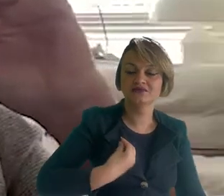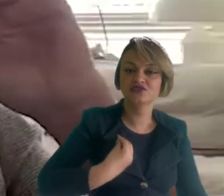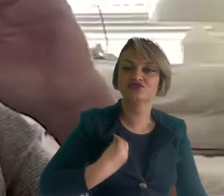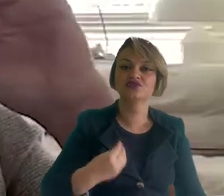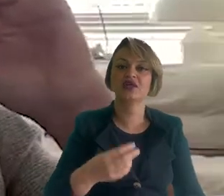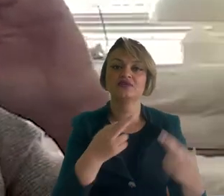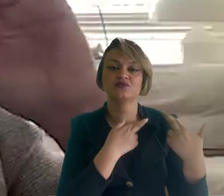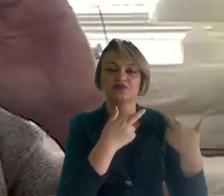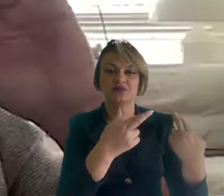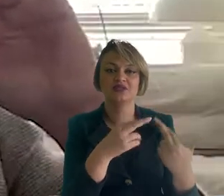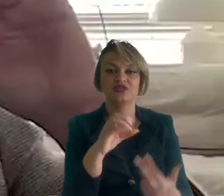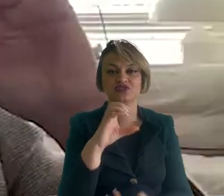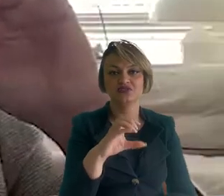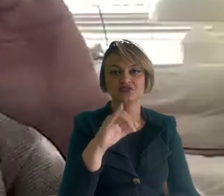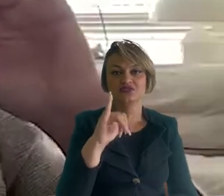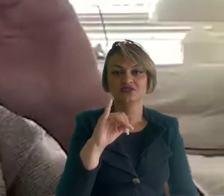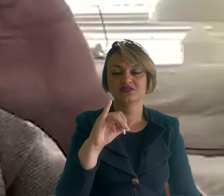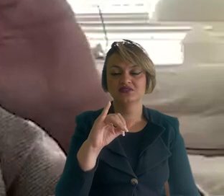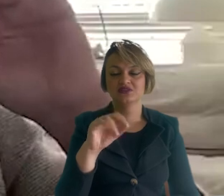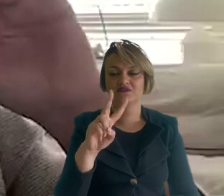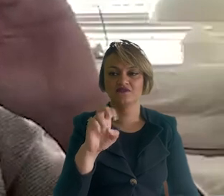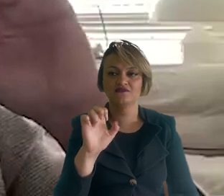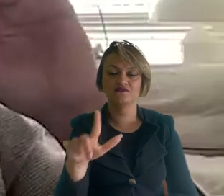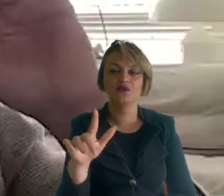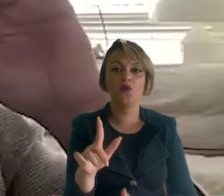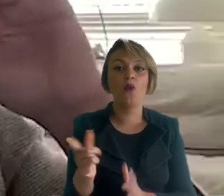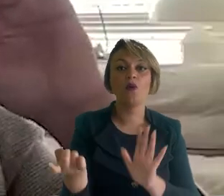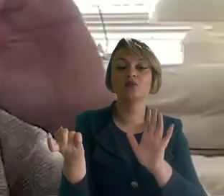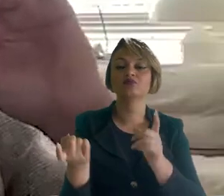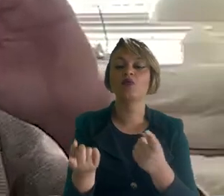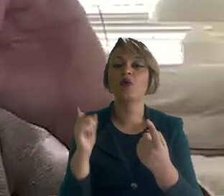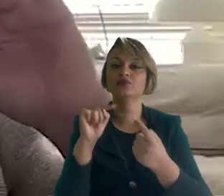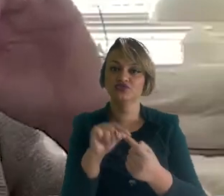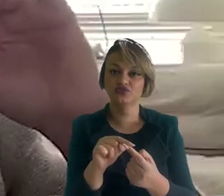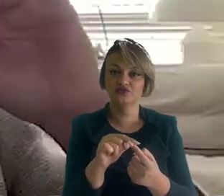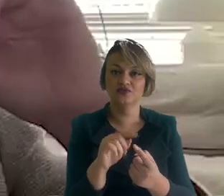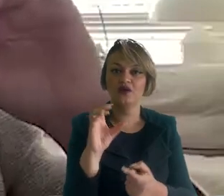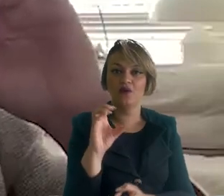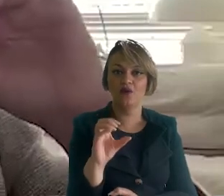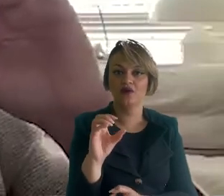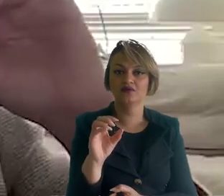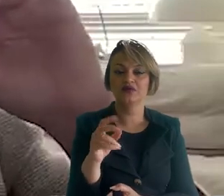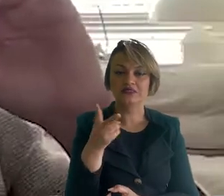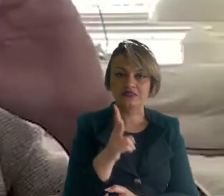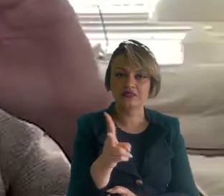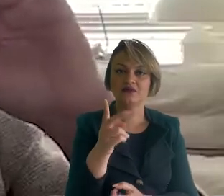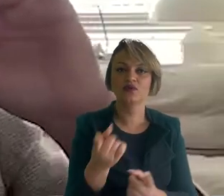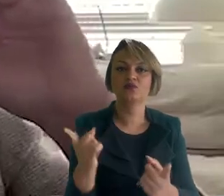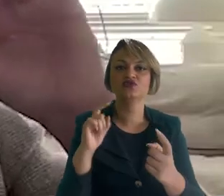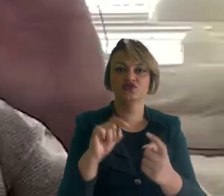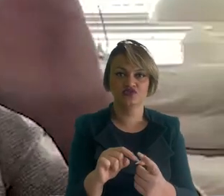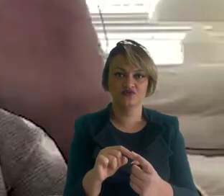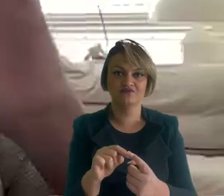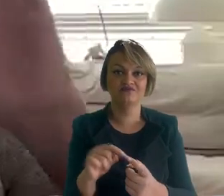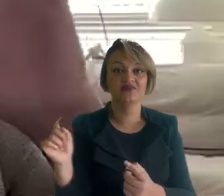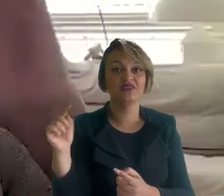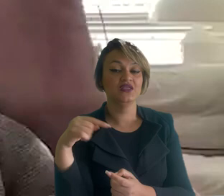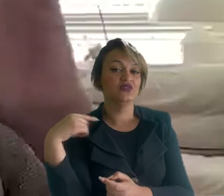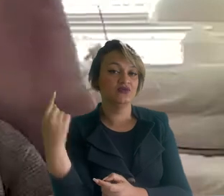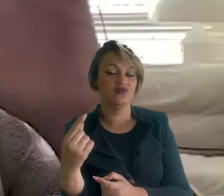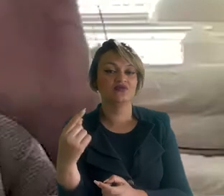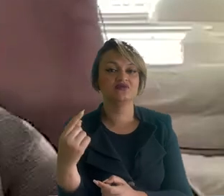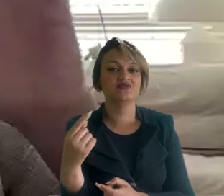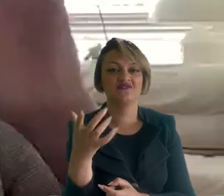responsabilidade civil objetiva no código civil e constantemente objetiva E isso nós não temos